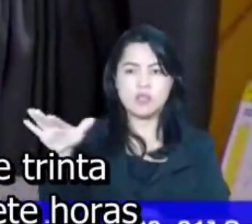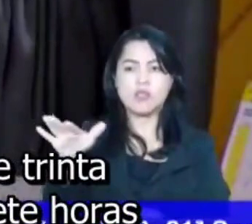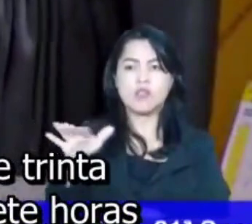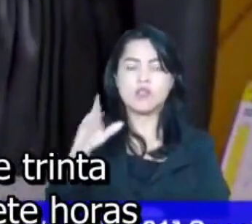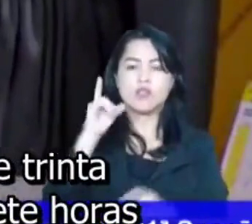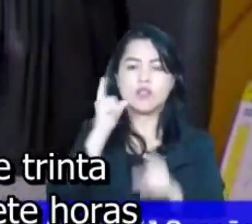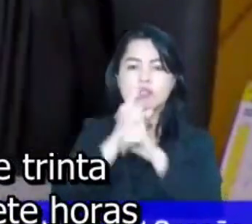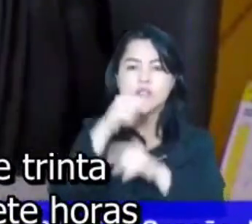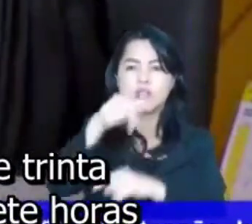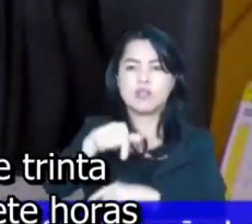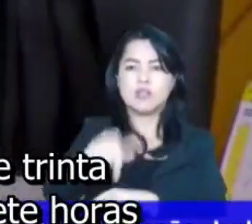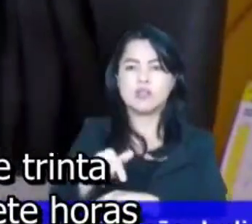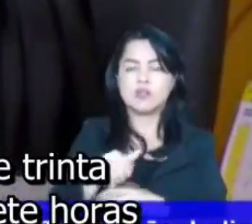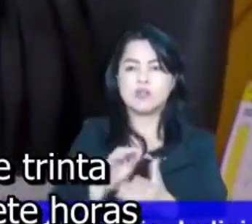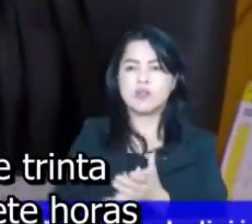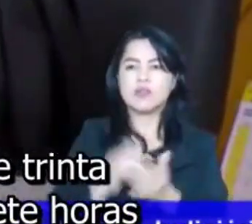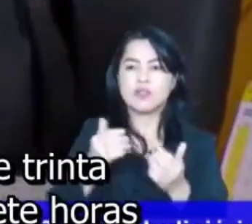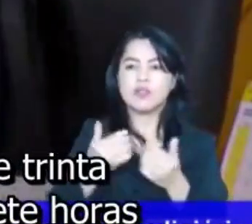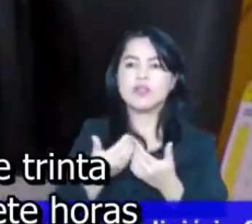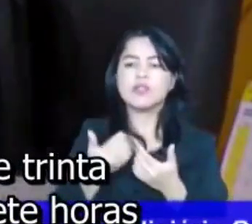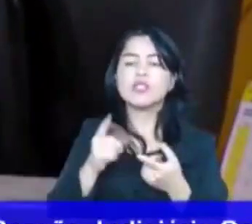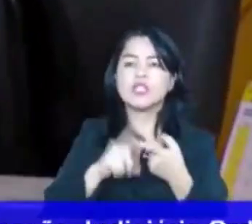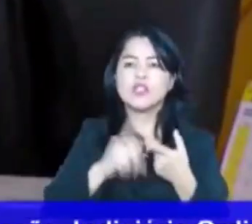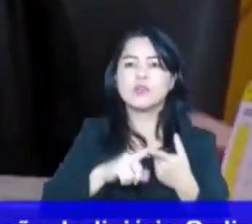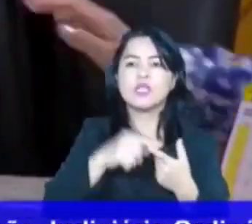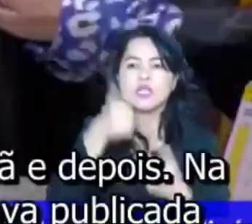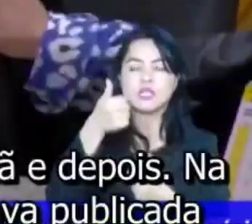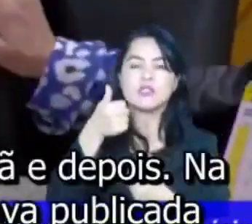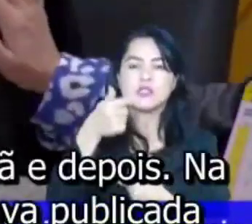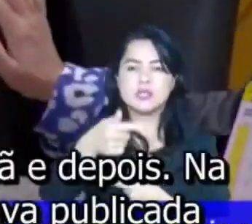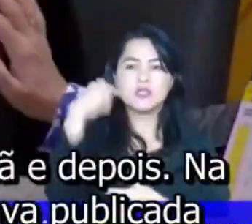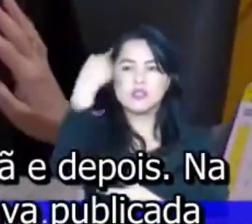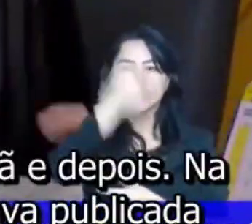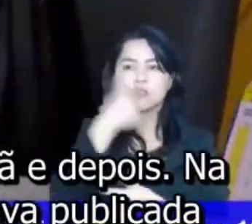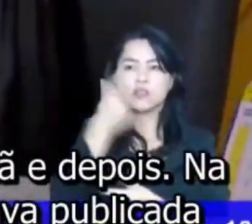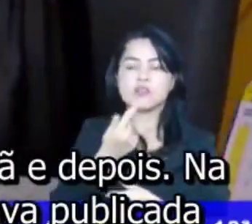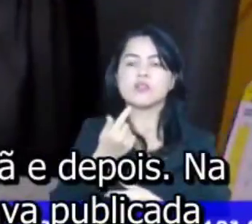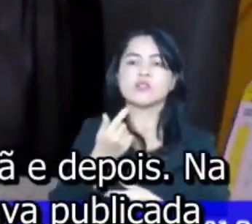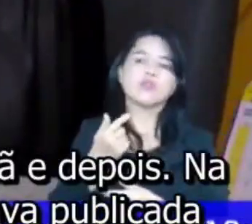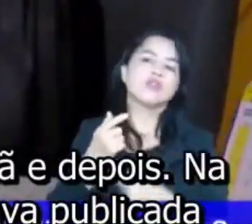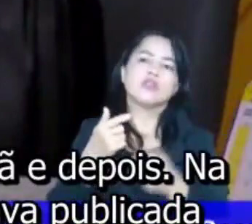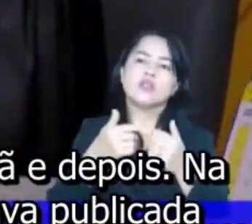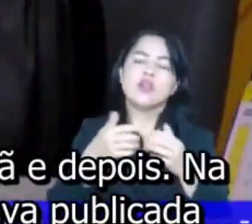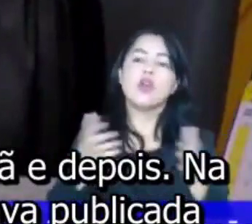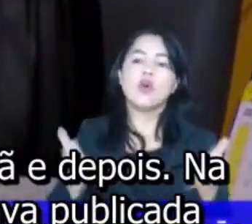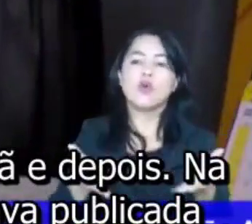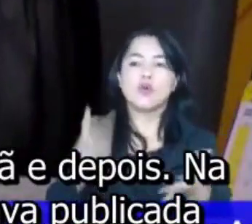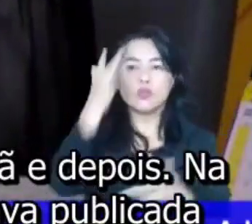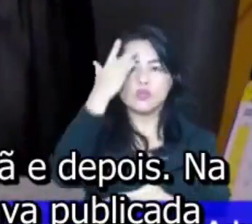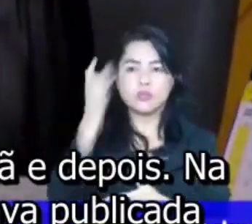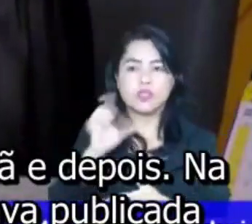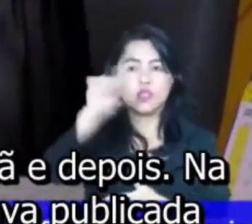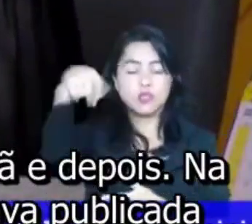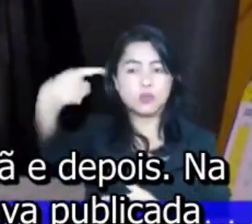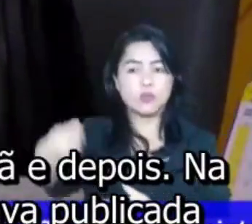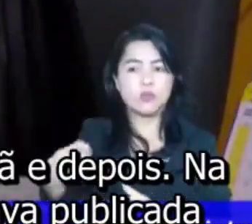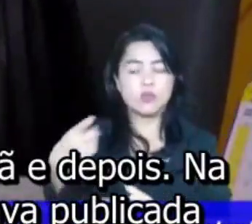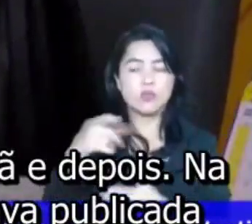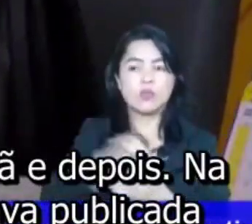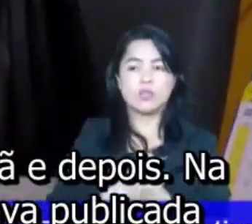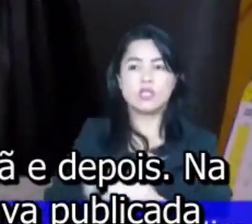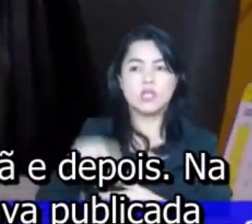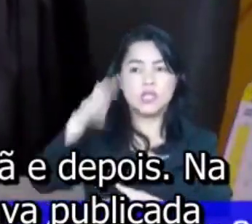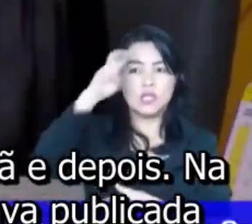nos encontraremos aqui e a sessão às 17 horas. Lembrando que nós temos às 17 horas hoje, amanhã e depois.